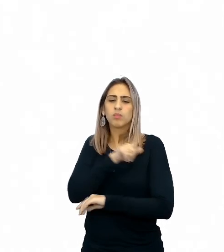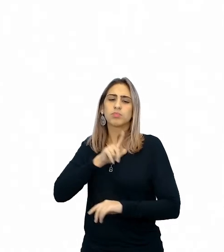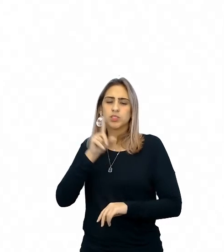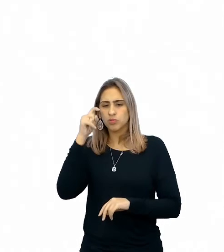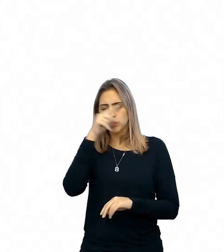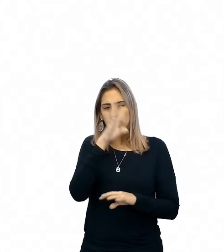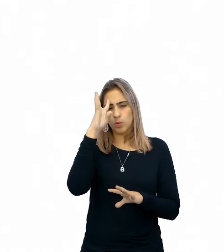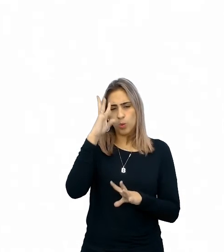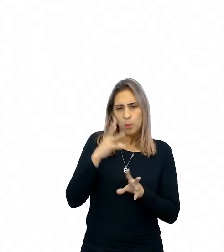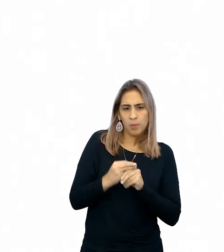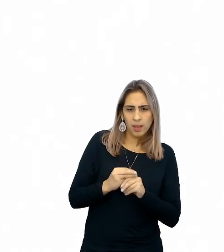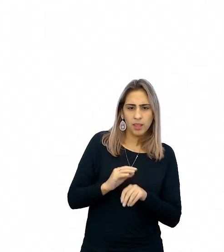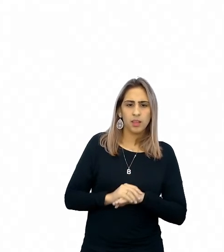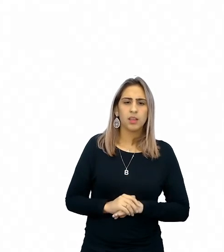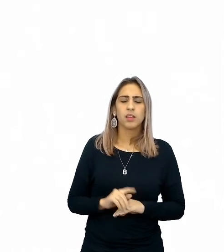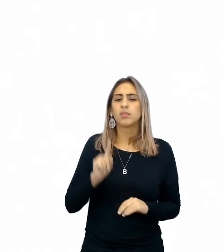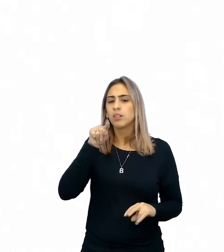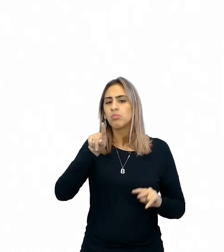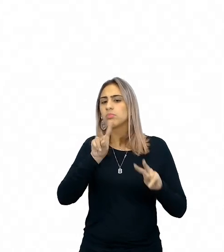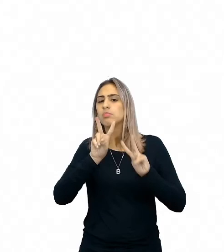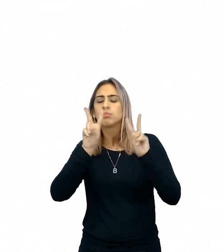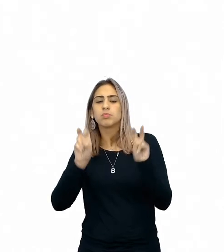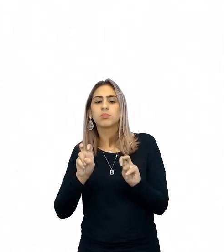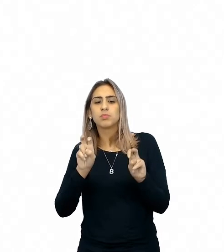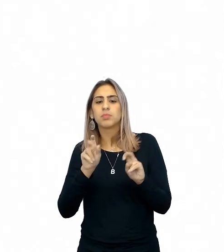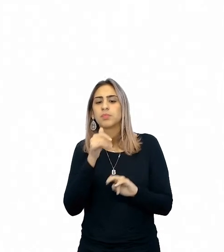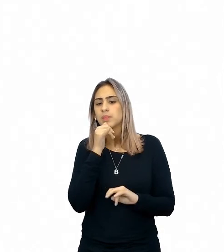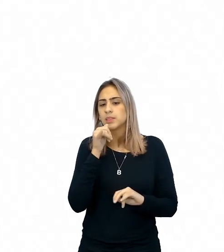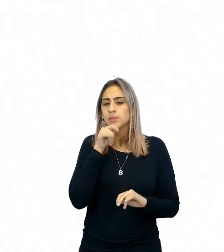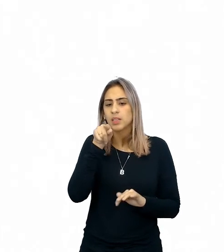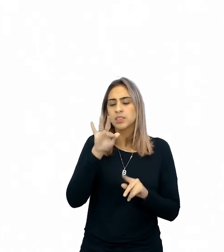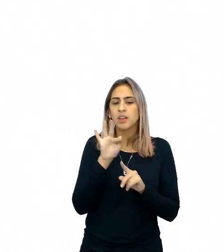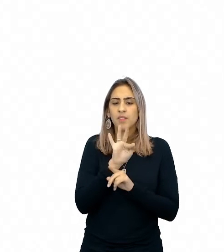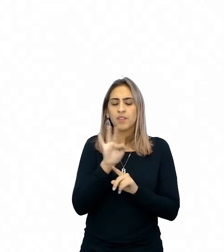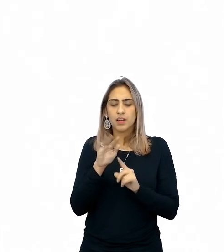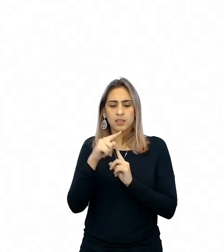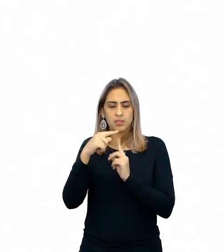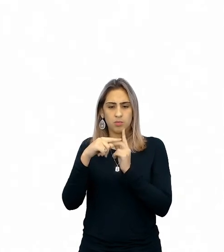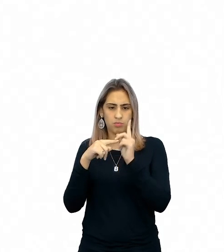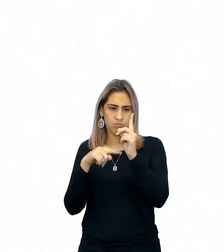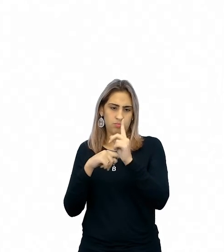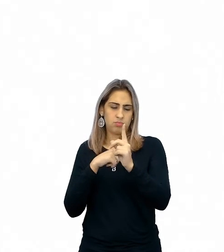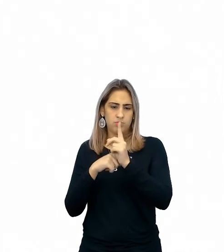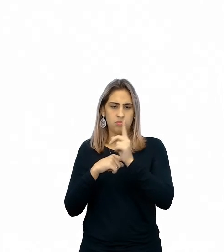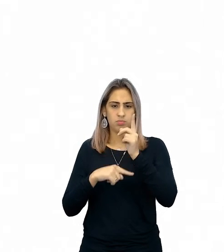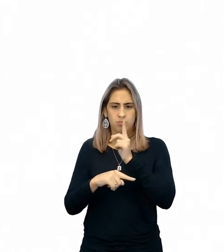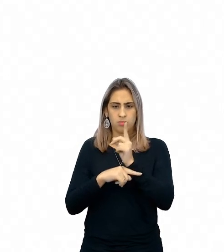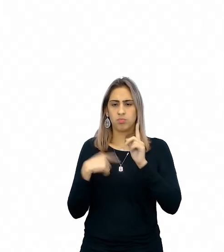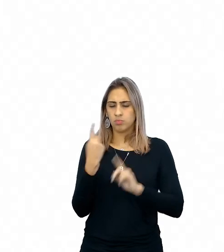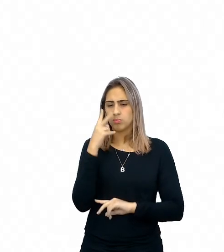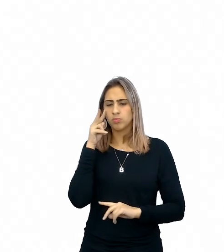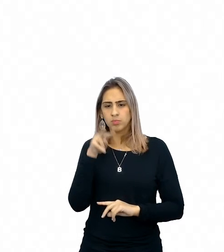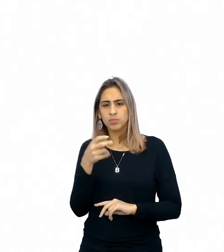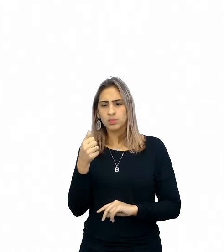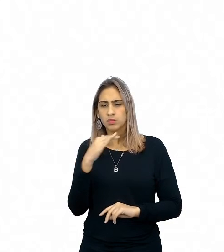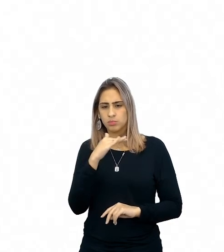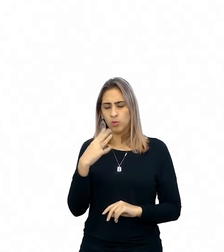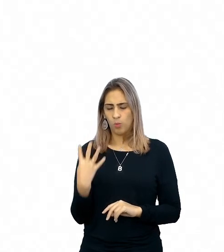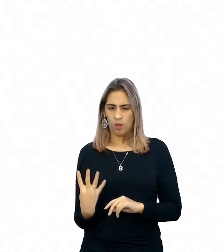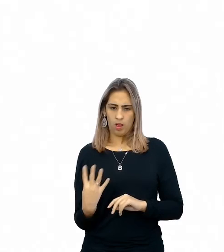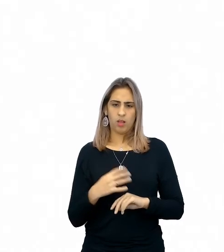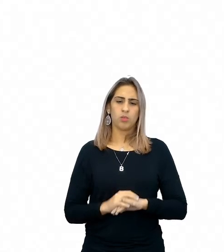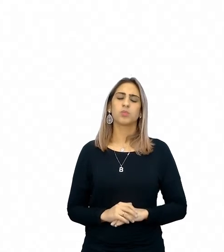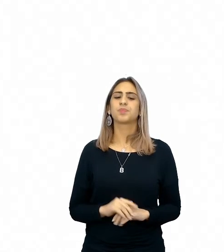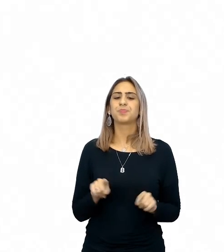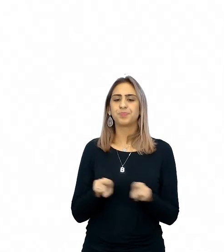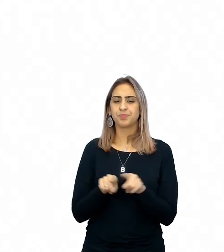dificuldade de compreender, que é a questão, por exemplo, dessa fração imprópria aqui, que nós estamos vendo, que é os 6 quartos,